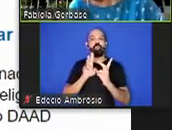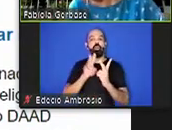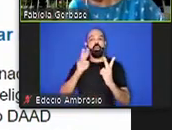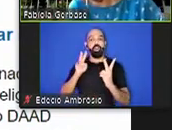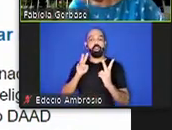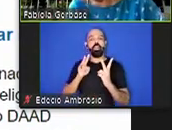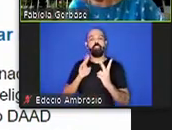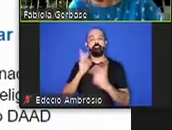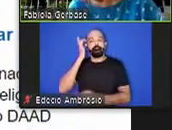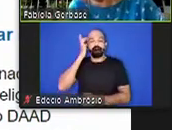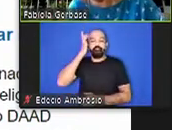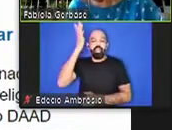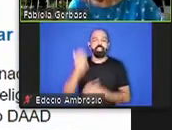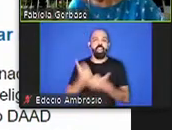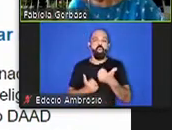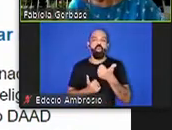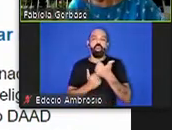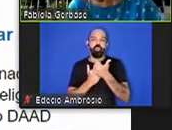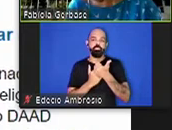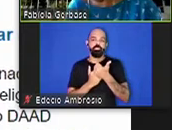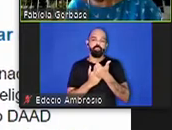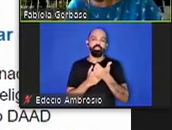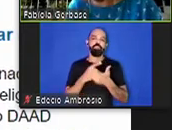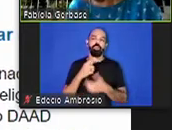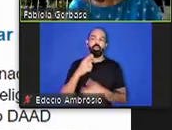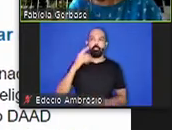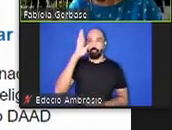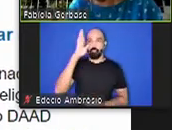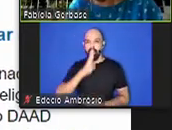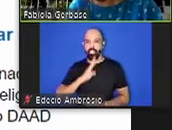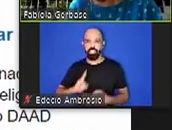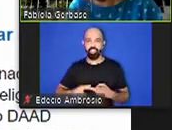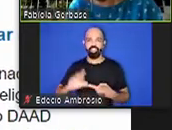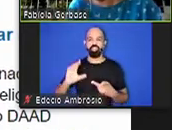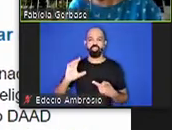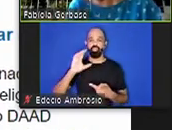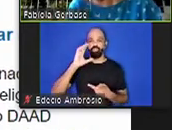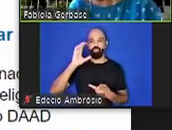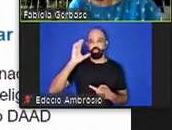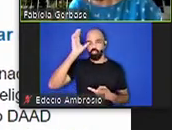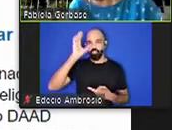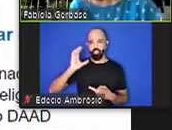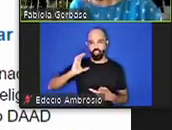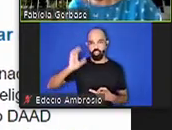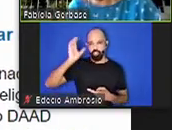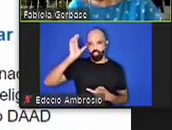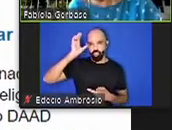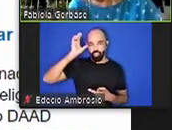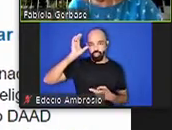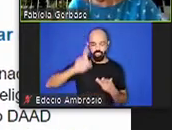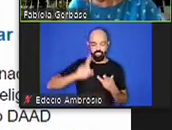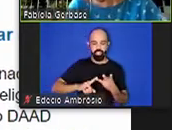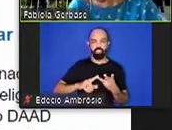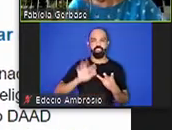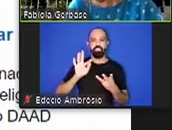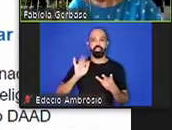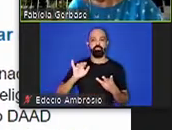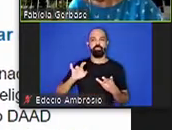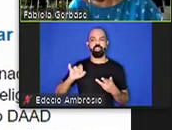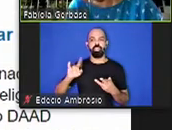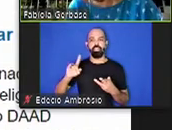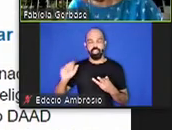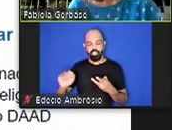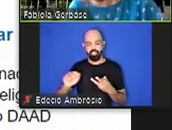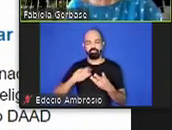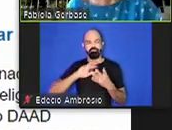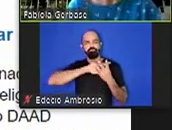países parceiros, que no caso já são Brasil, China e Finlândia, e para ampliar a visibilidade dos trabalhos científicos, né? Então, de que forma essas ferramentas